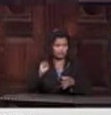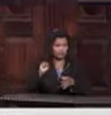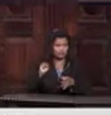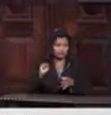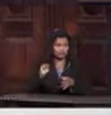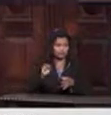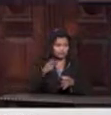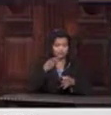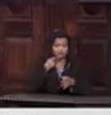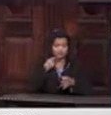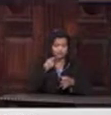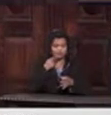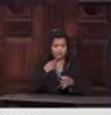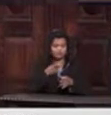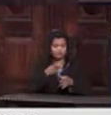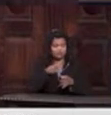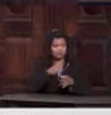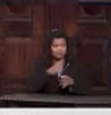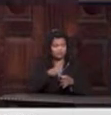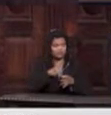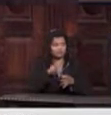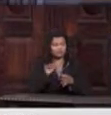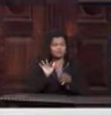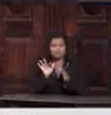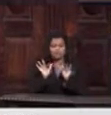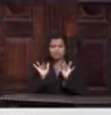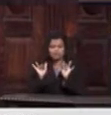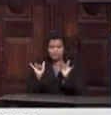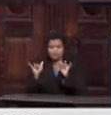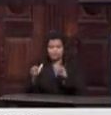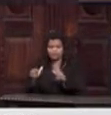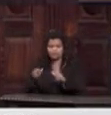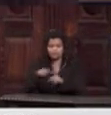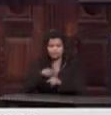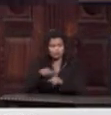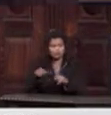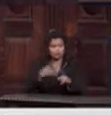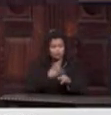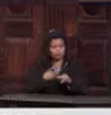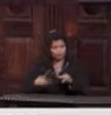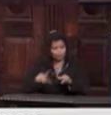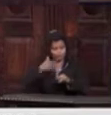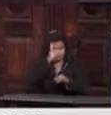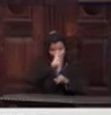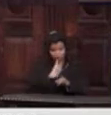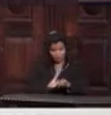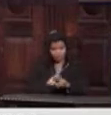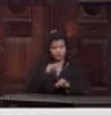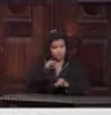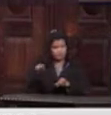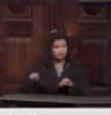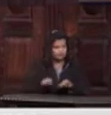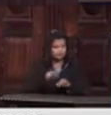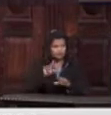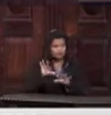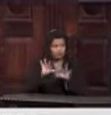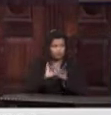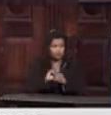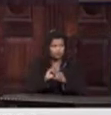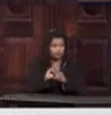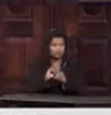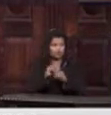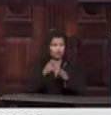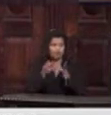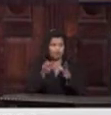governo brasileiro. Que o fim da ação do governo brasileiro, a ação concreta dos governos, tinha que ser em